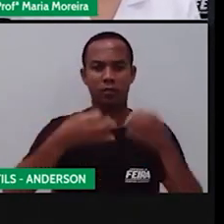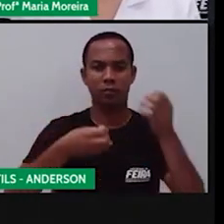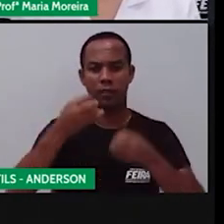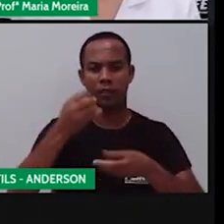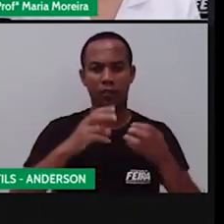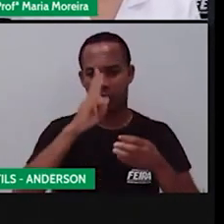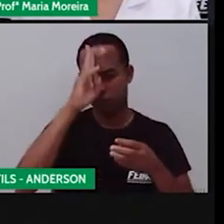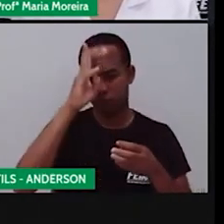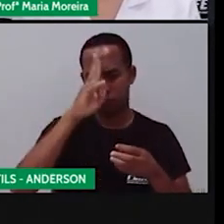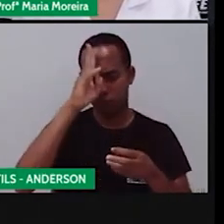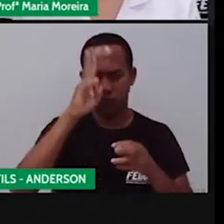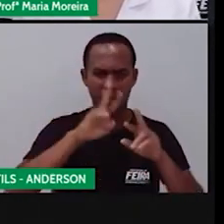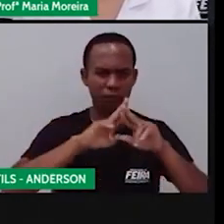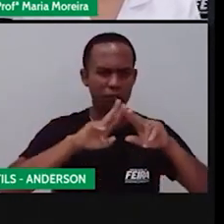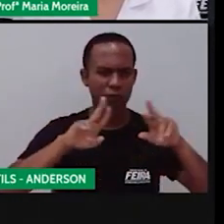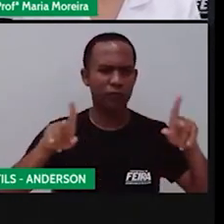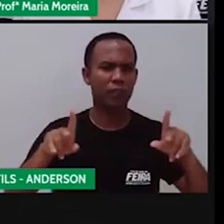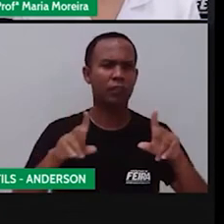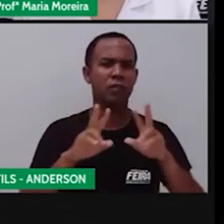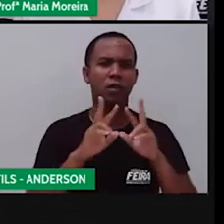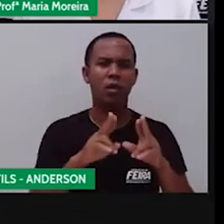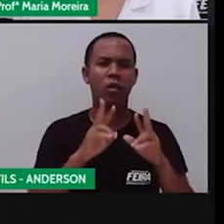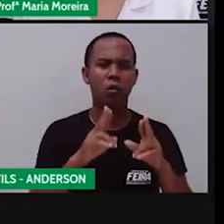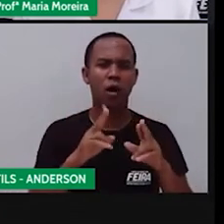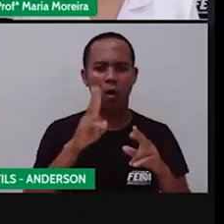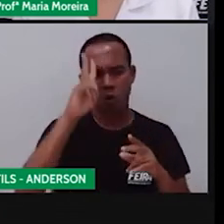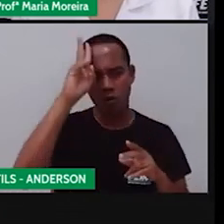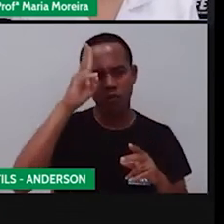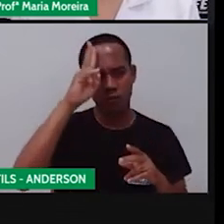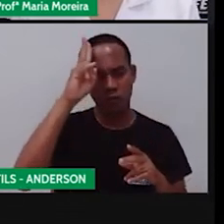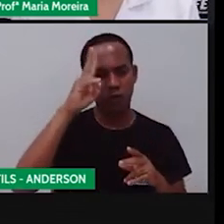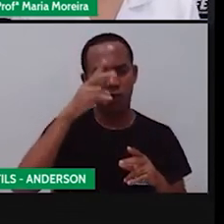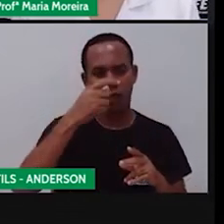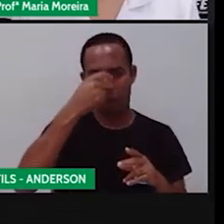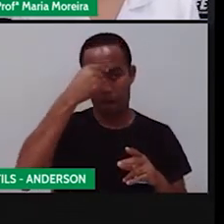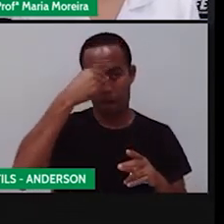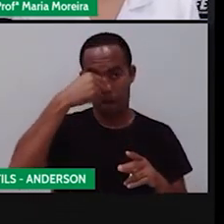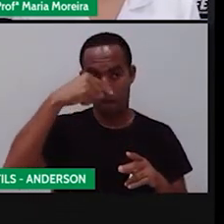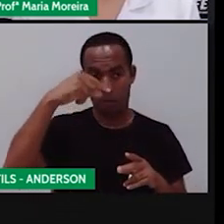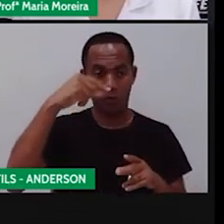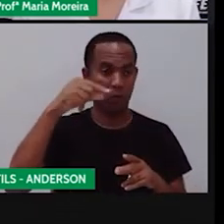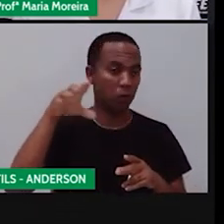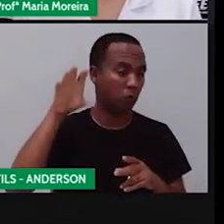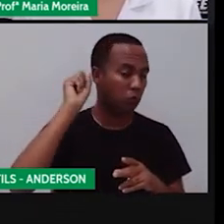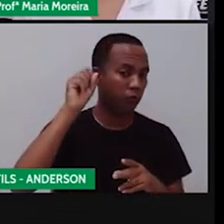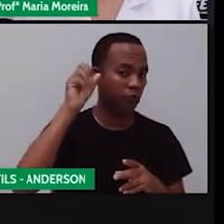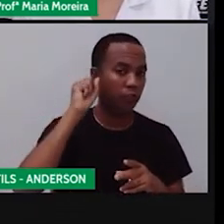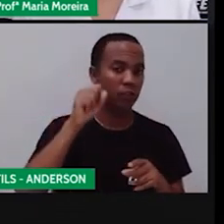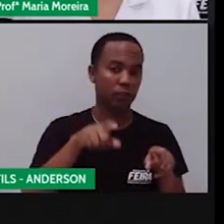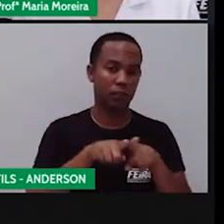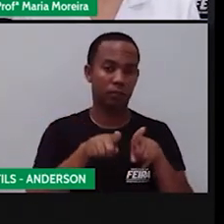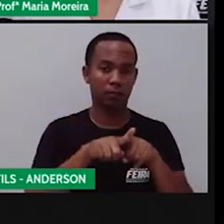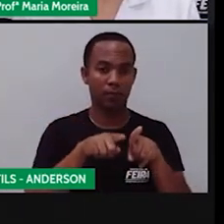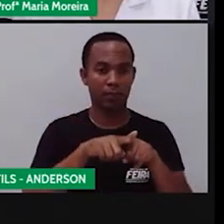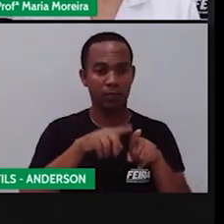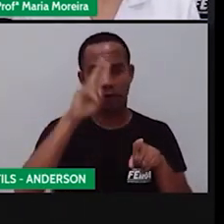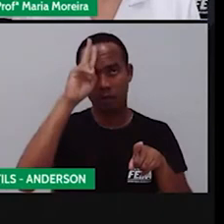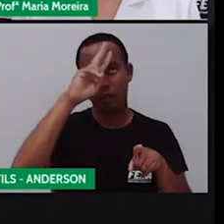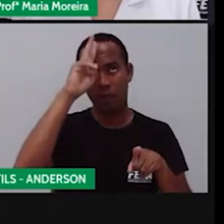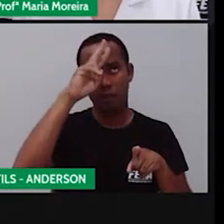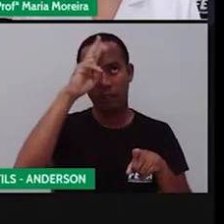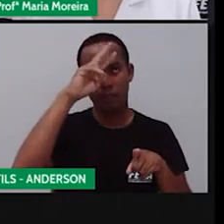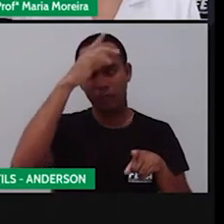histórias, como é o caso da história do Pinóquio, né, que acabamos de ouvir. E ainda faz parte das lembranças de muitas